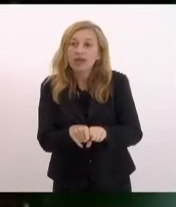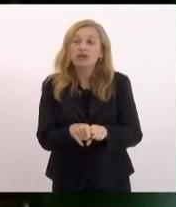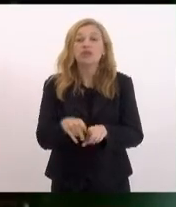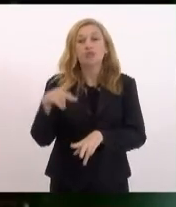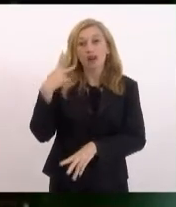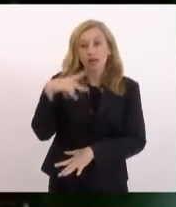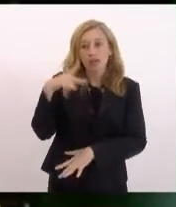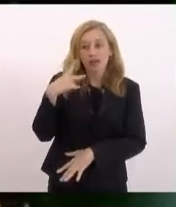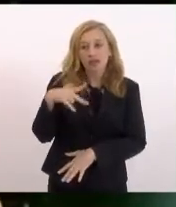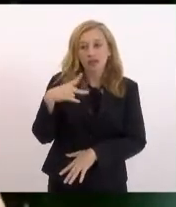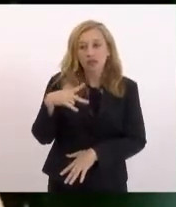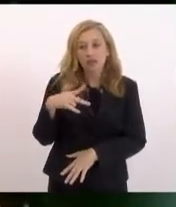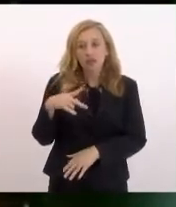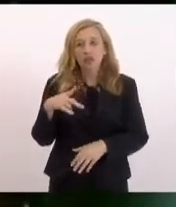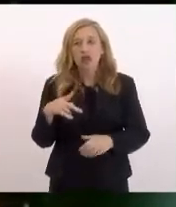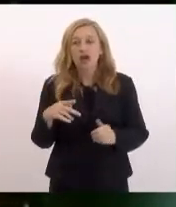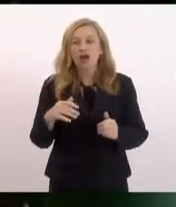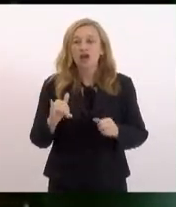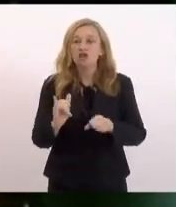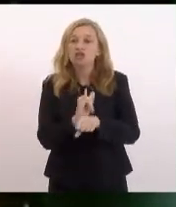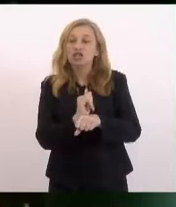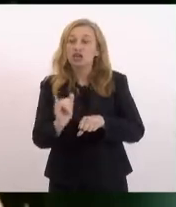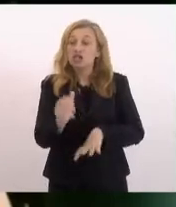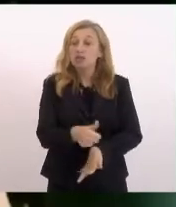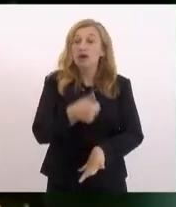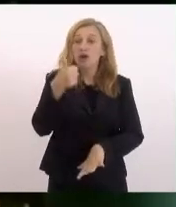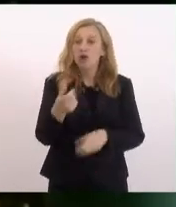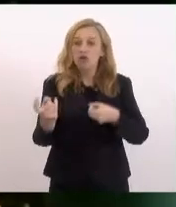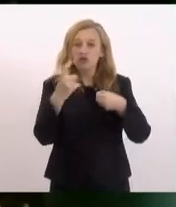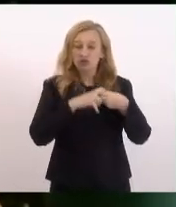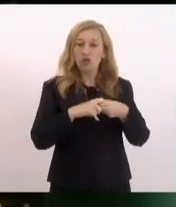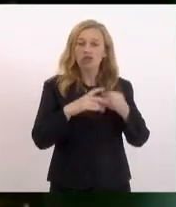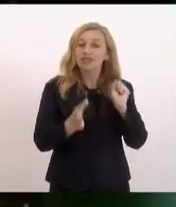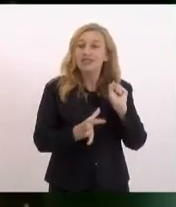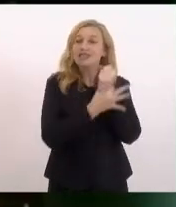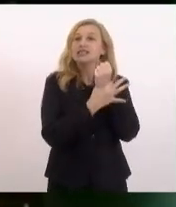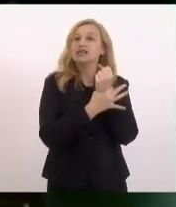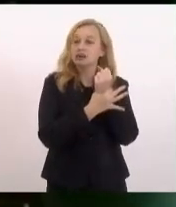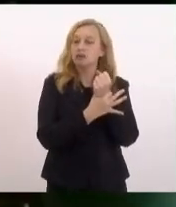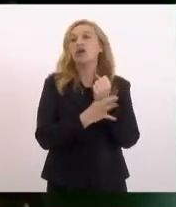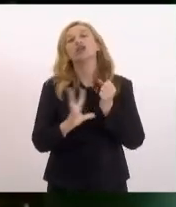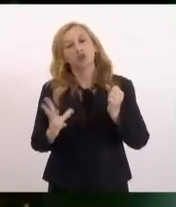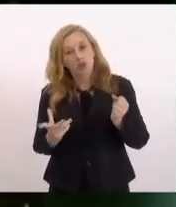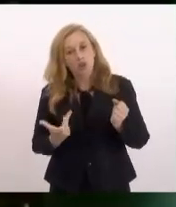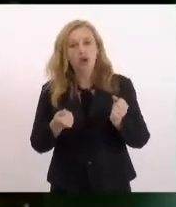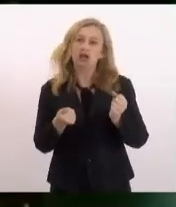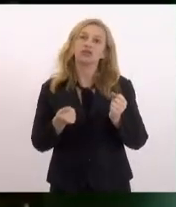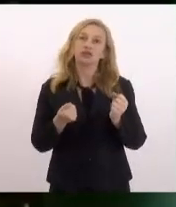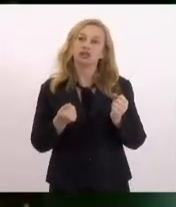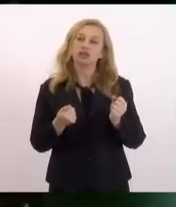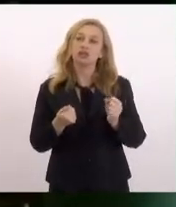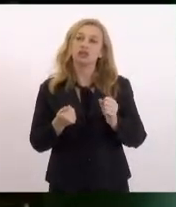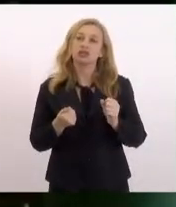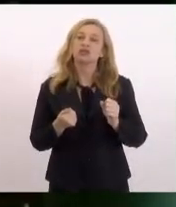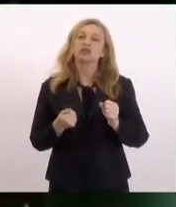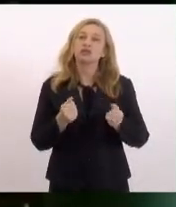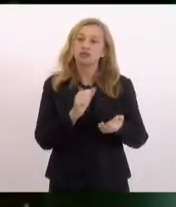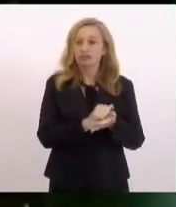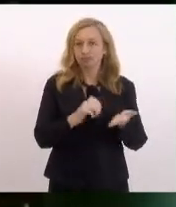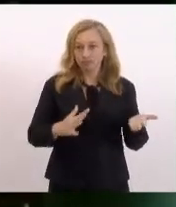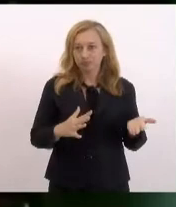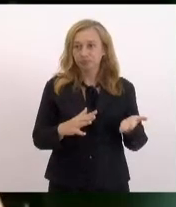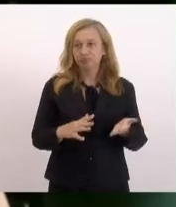parlamento a maneira mais adequada de retorno seguro e qualificado das nossas